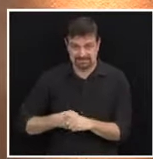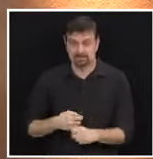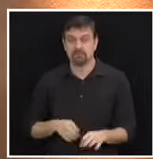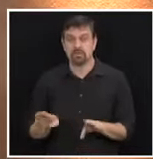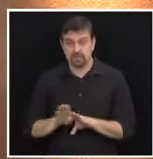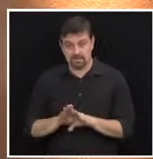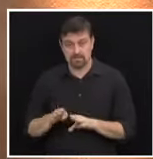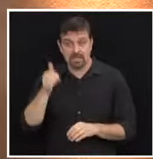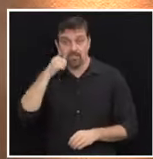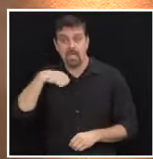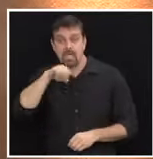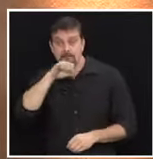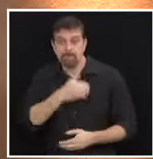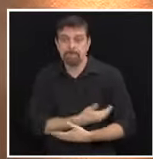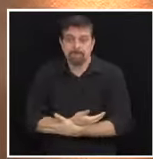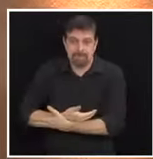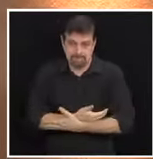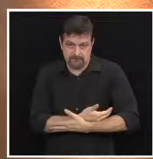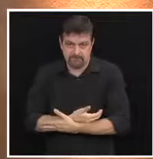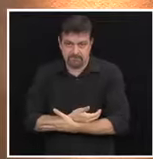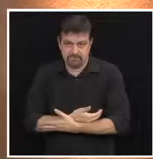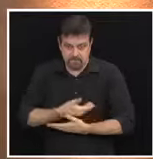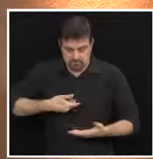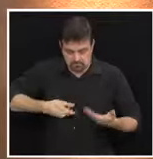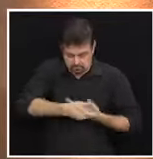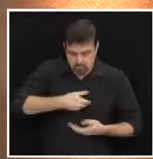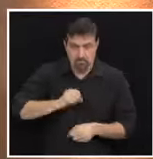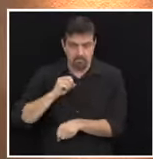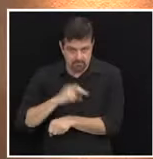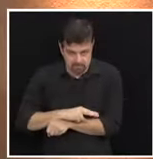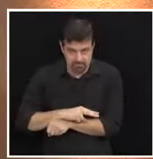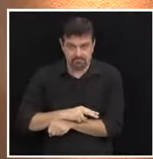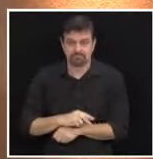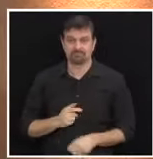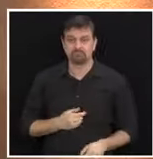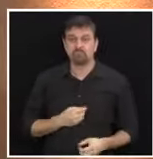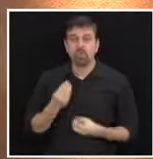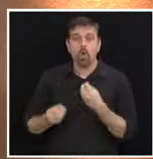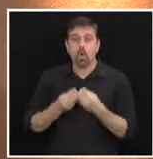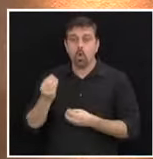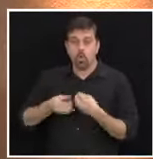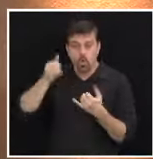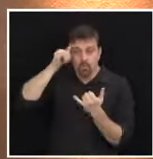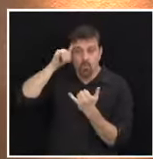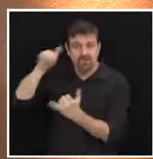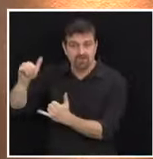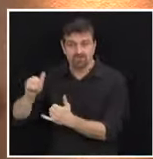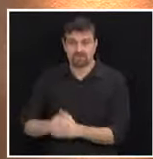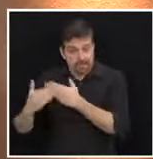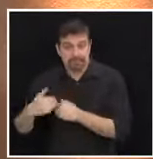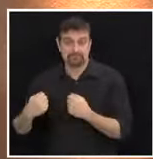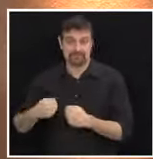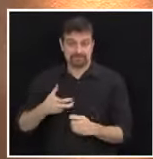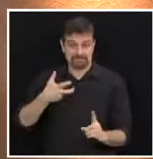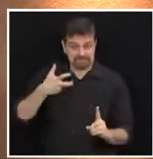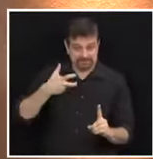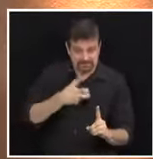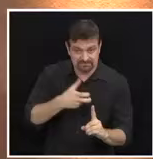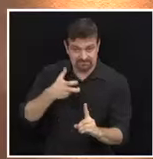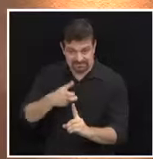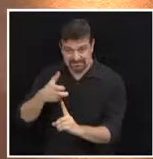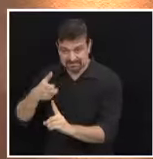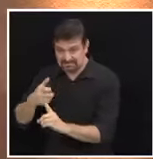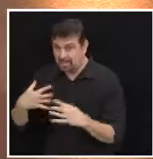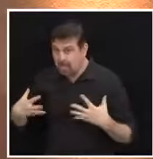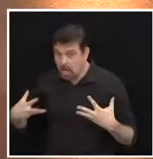mãe-filho também. Por isso que hoje a prevenção, no caso da hepatite B, antes de mais nada, a vacinação. Acho que aqui todo mundo deve